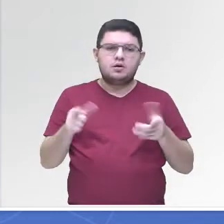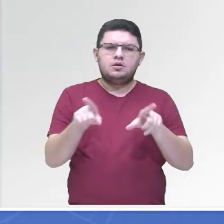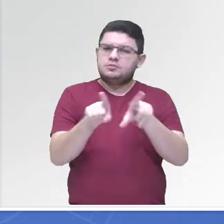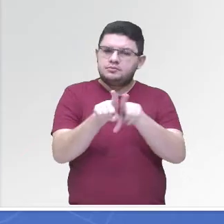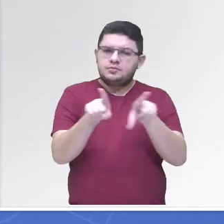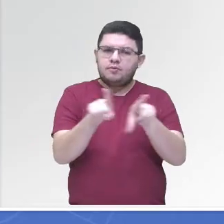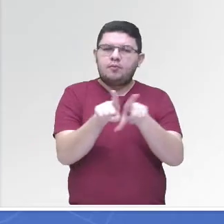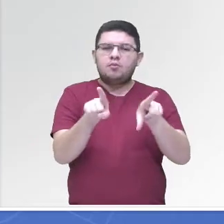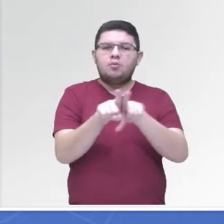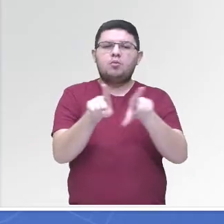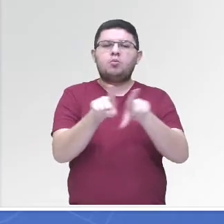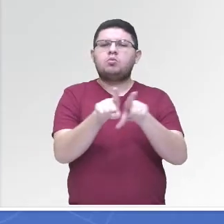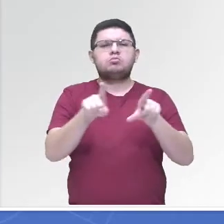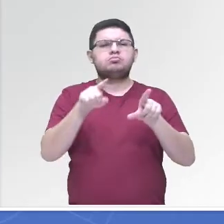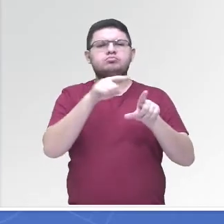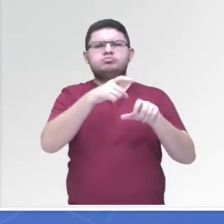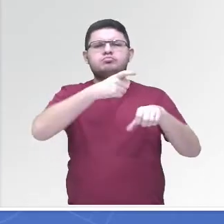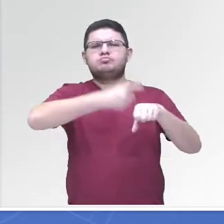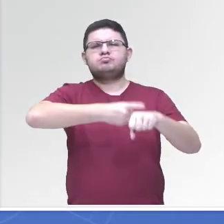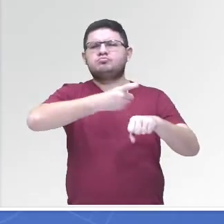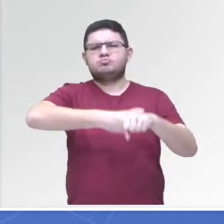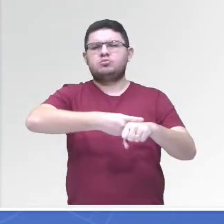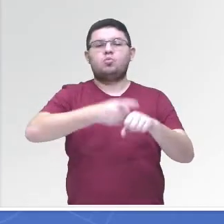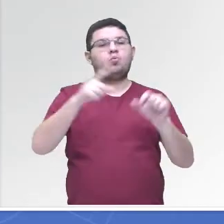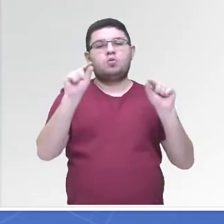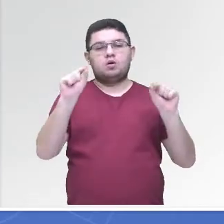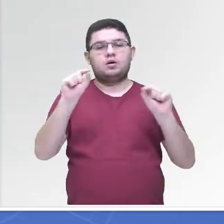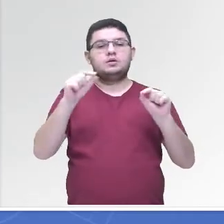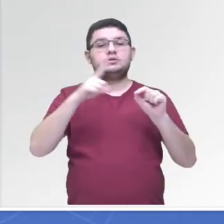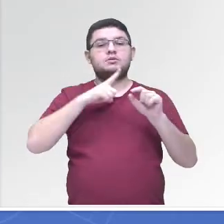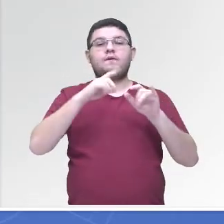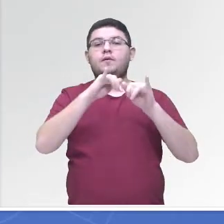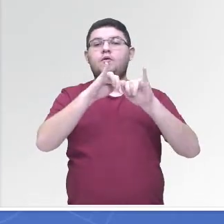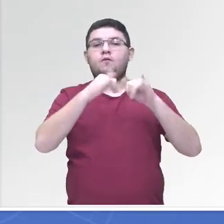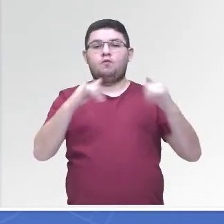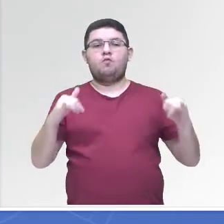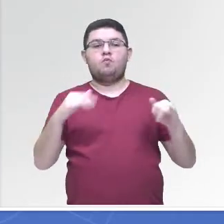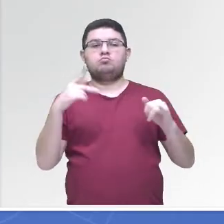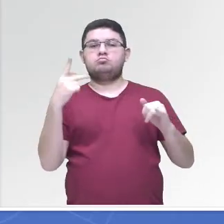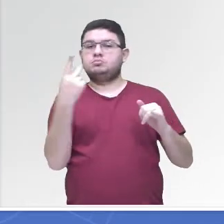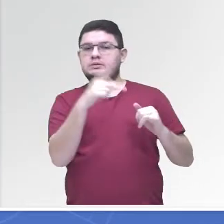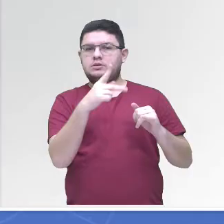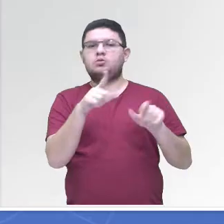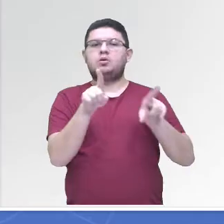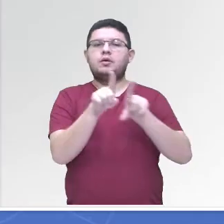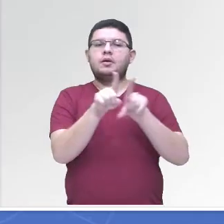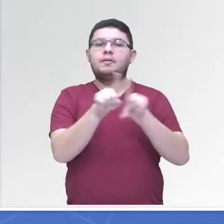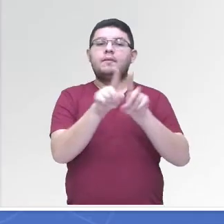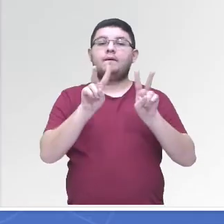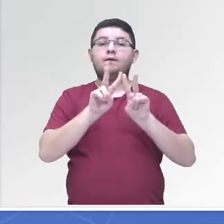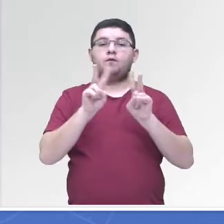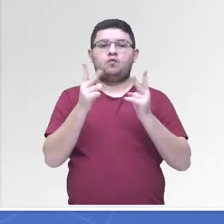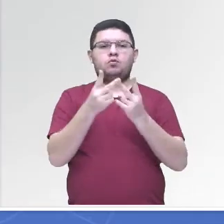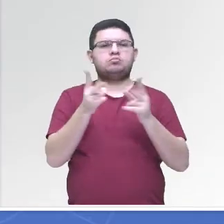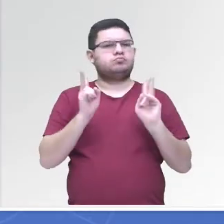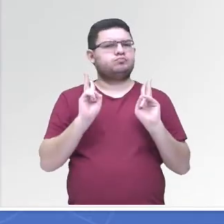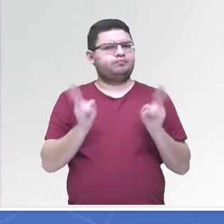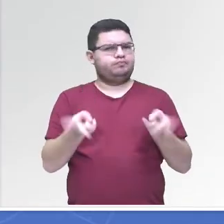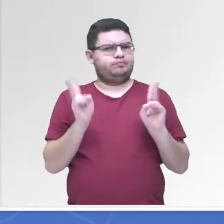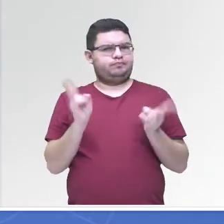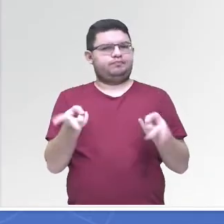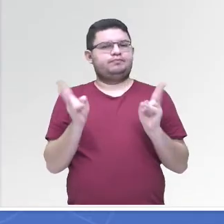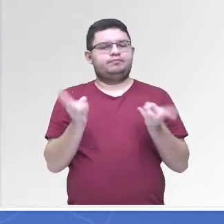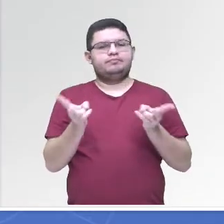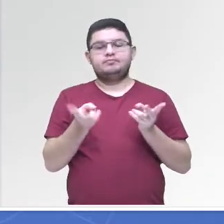estado sólido possui forma própria e volume constante, tá?